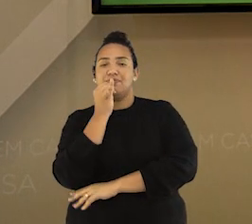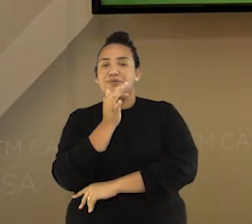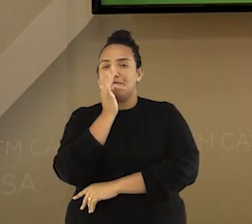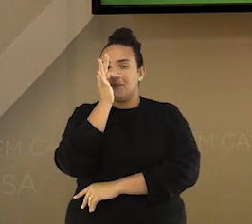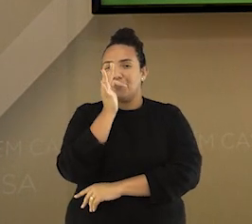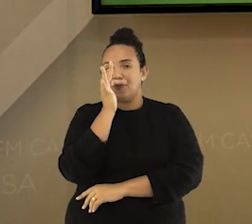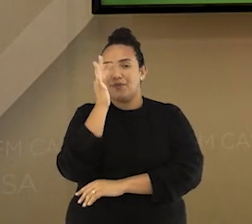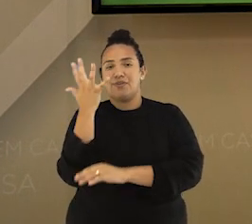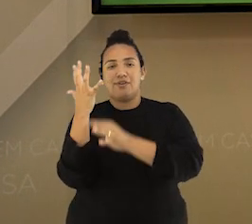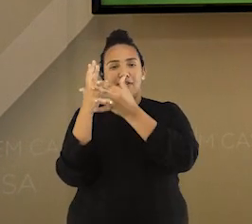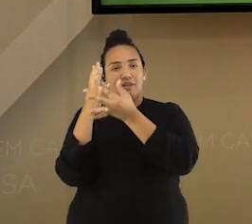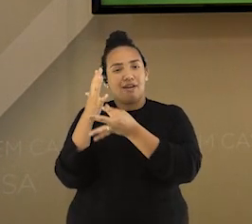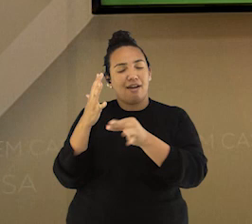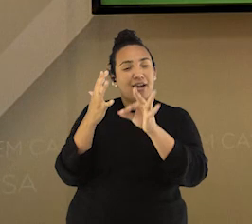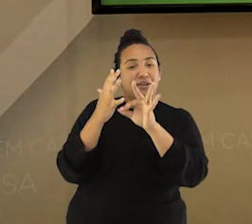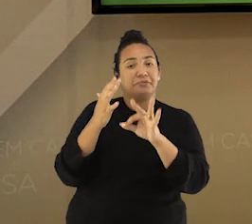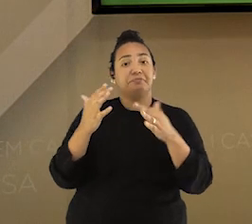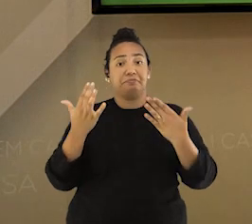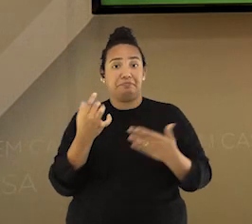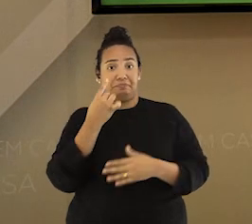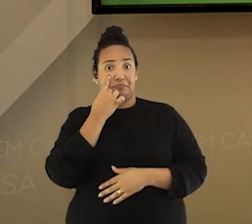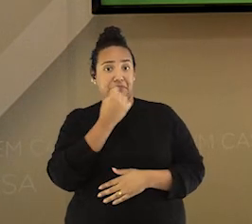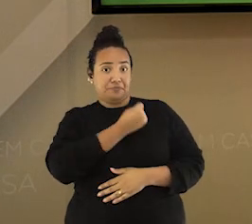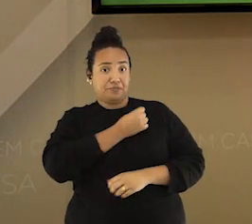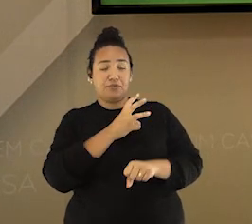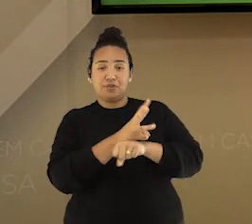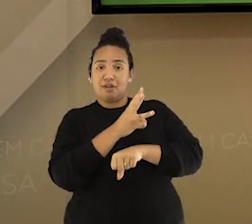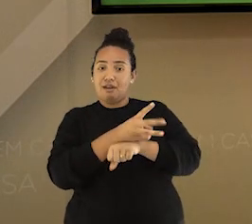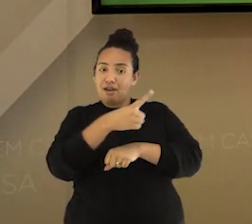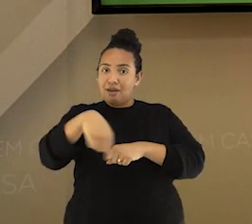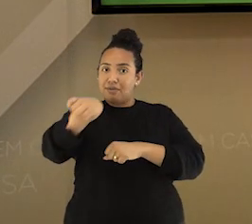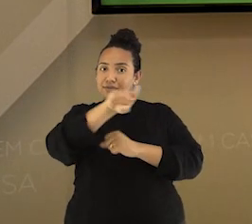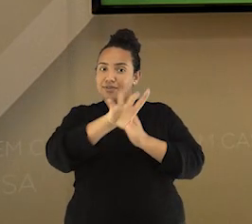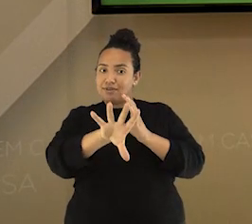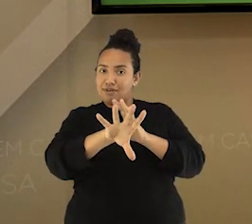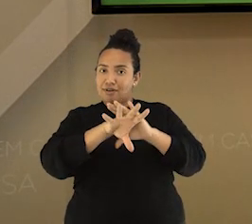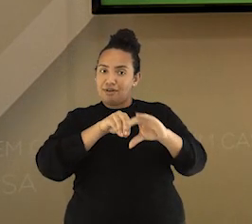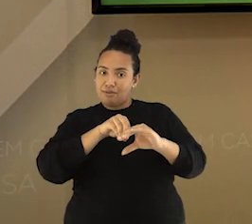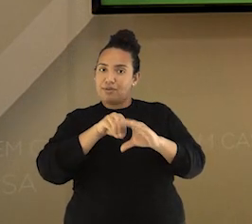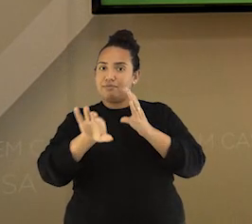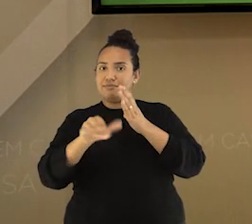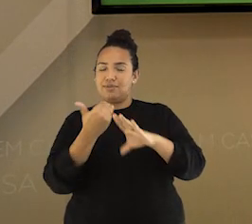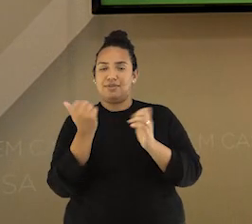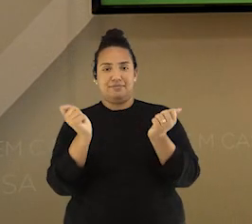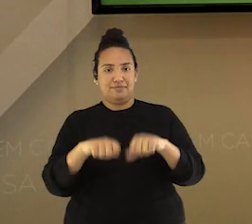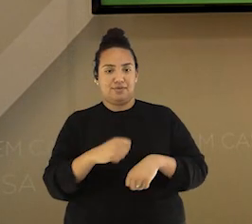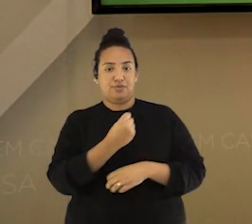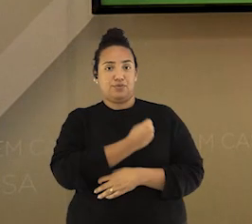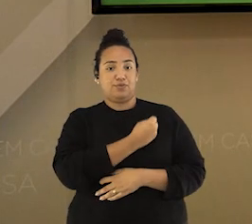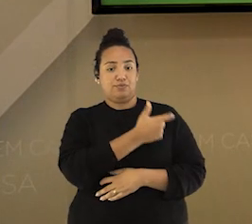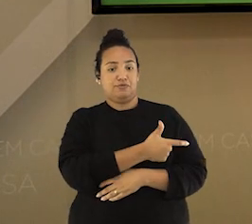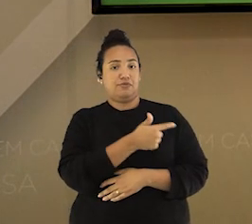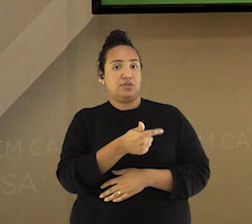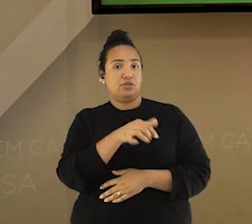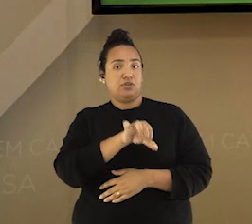conchas? Assim, anote aí o nosso WhatsApp para enviar a sua atividade, que é o